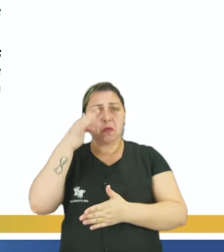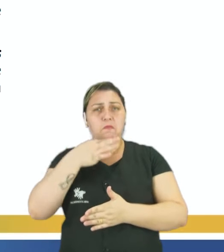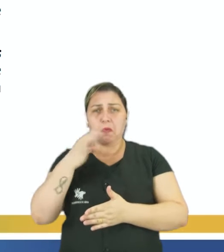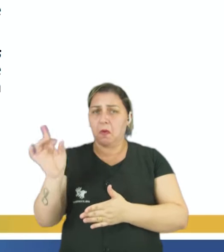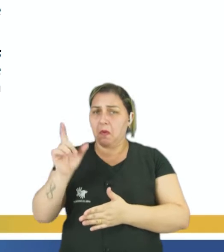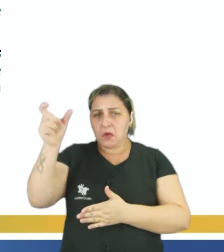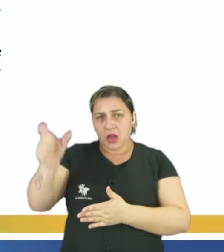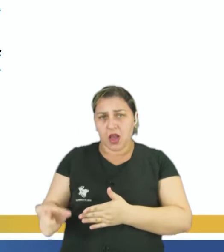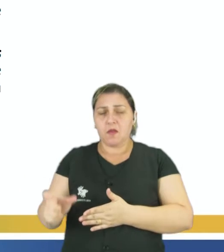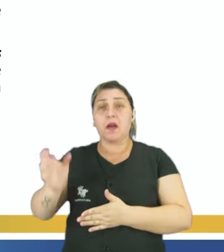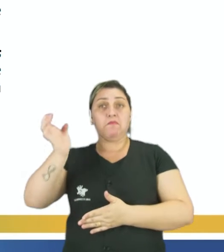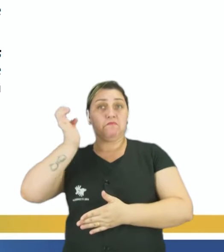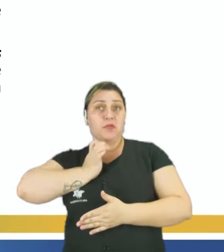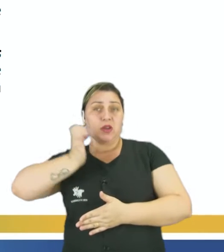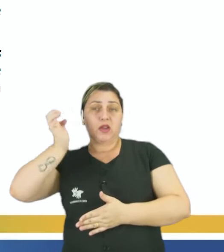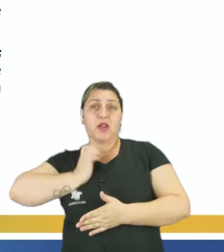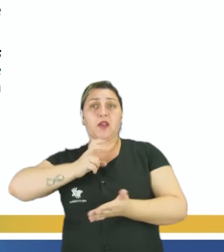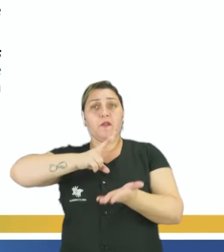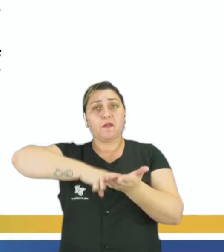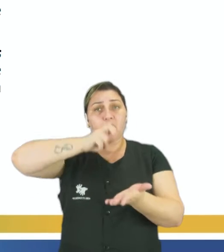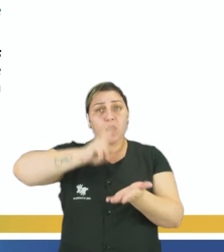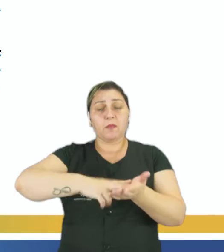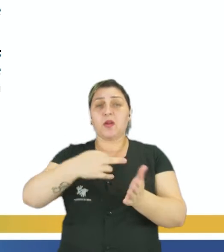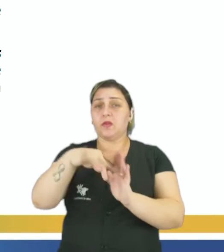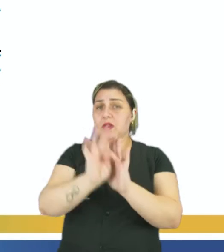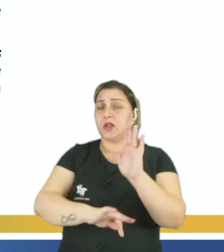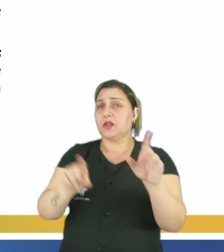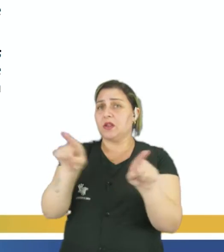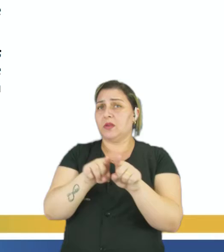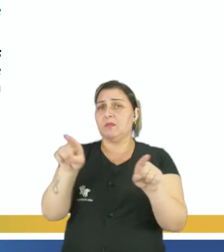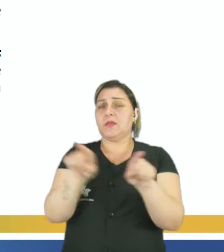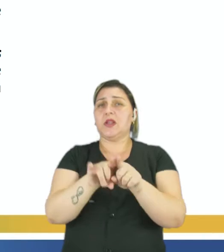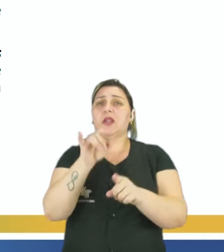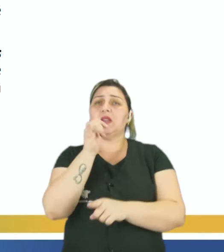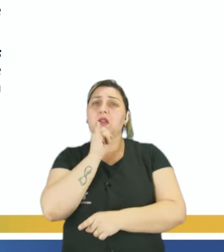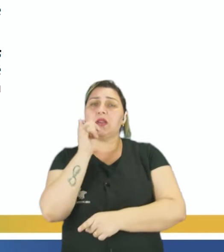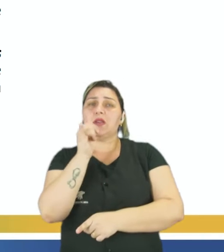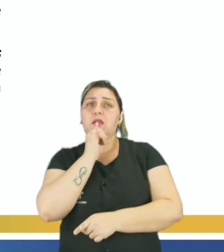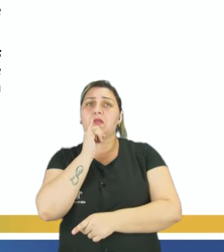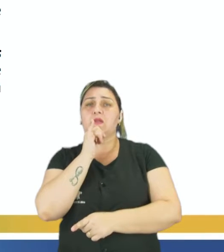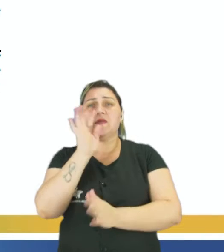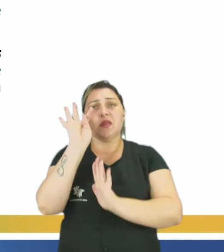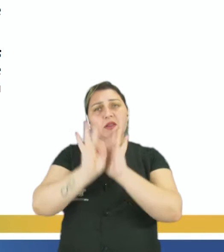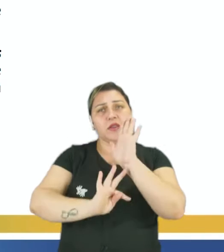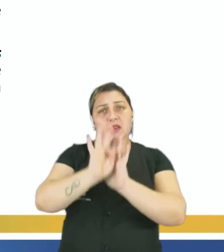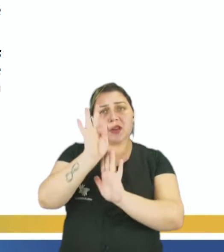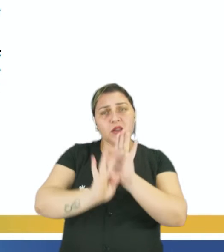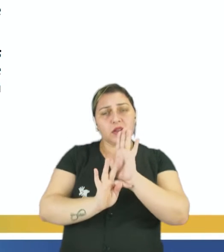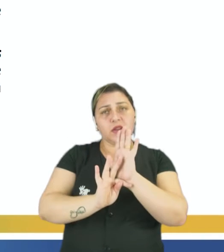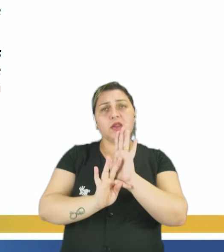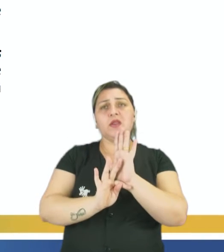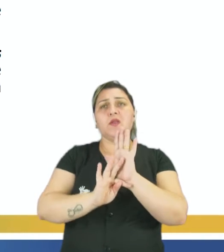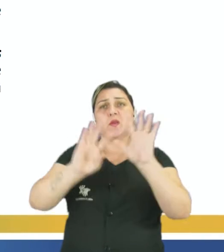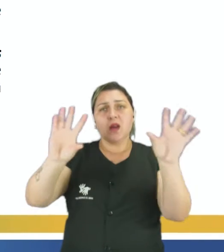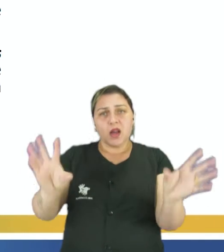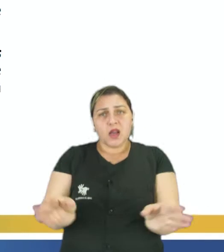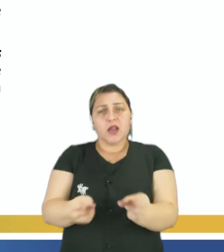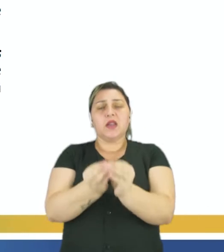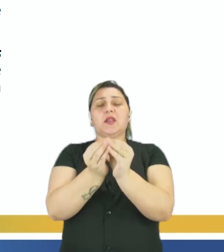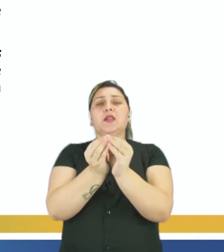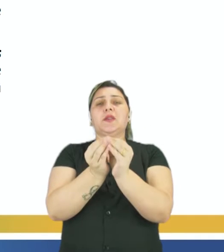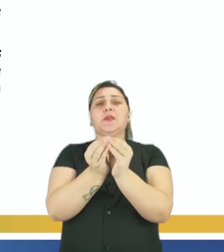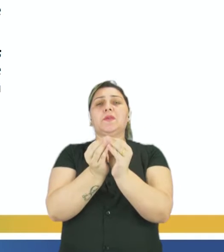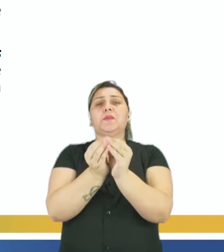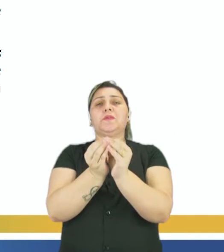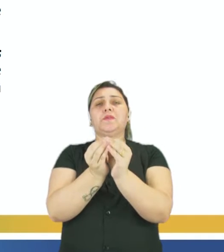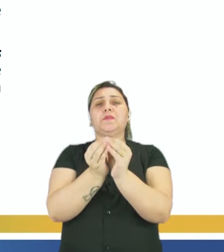Então, isso vai enriquecer o seu texto. Um exemplo, se você estiver fazendo um texto sobre, uma resenha sobre